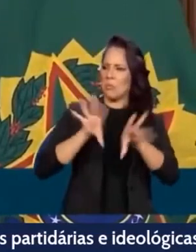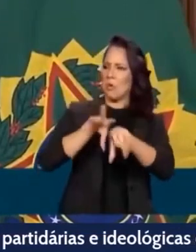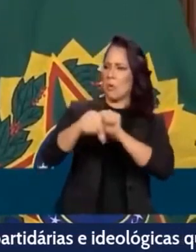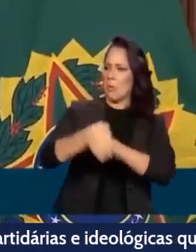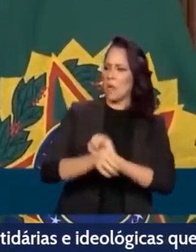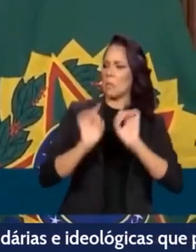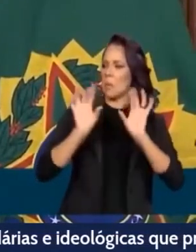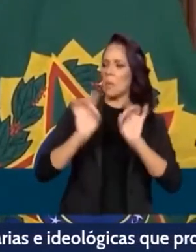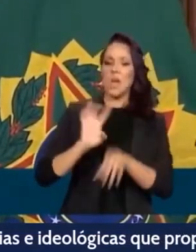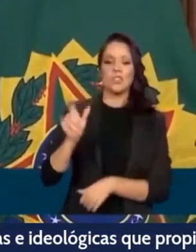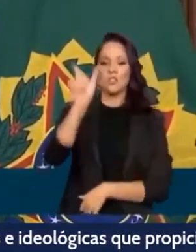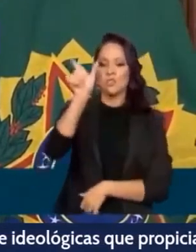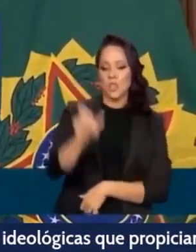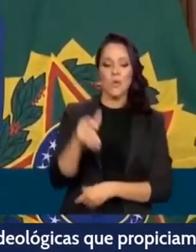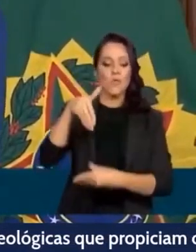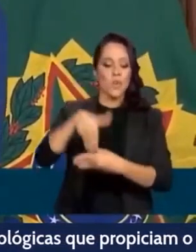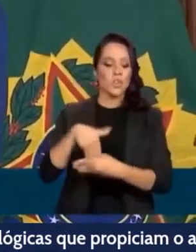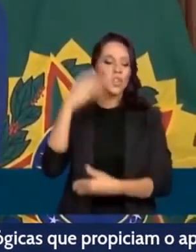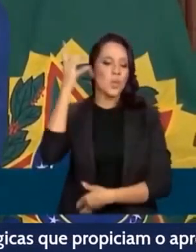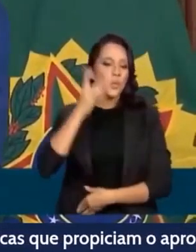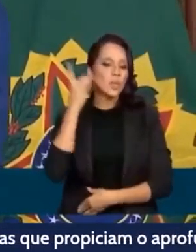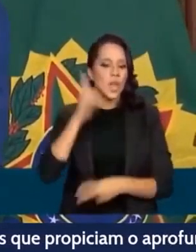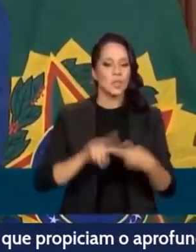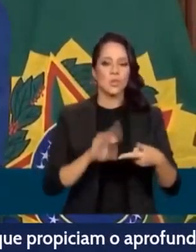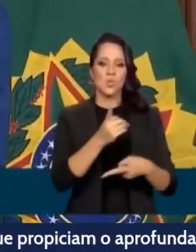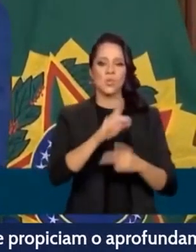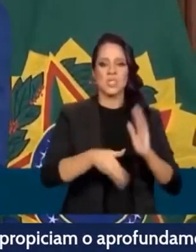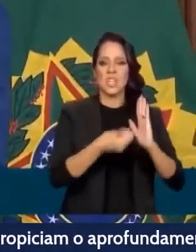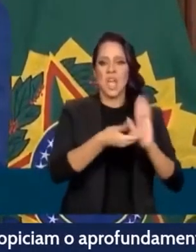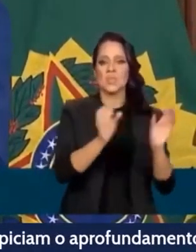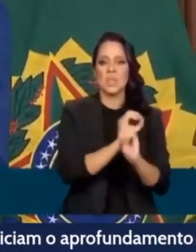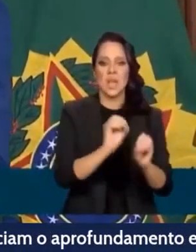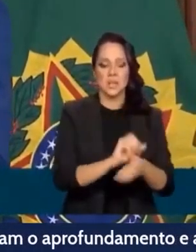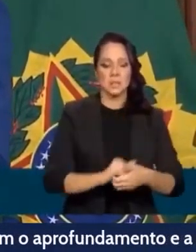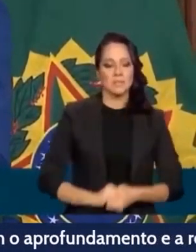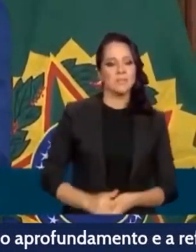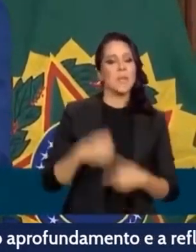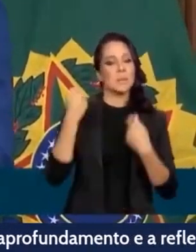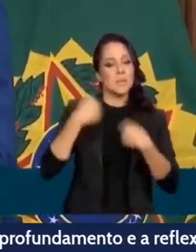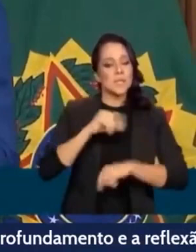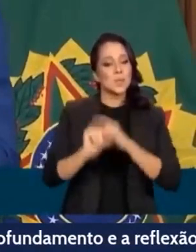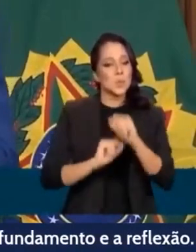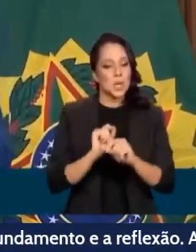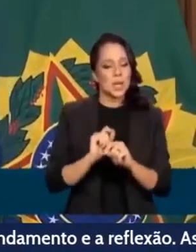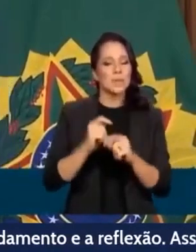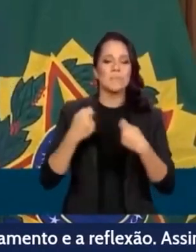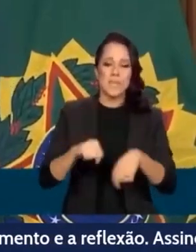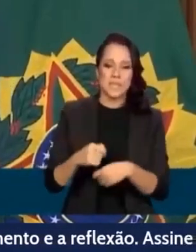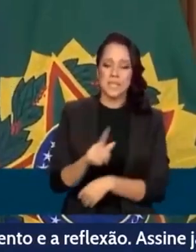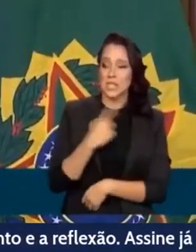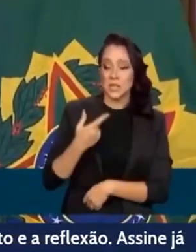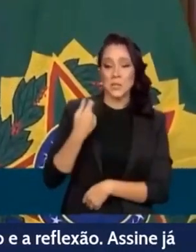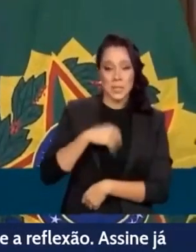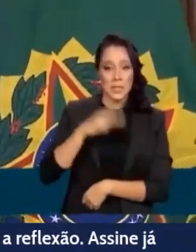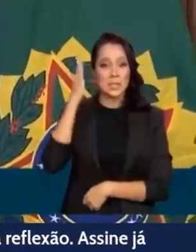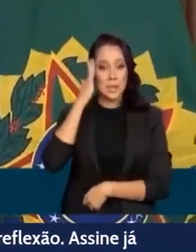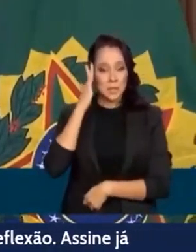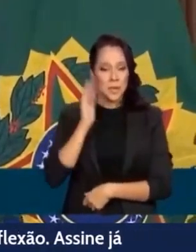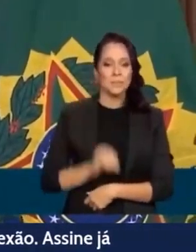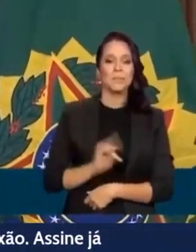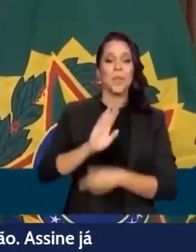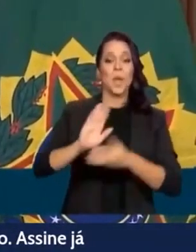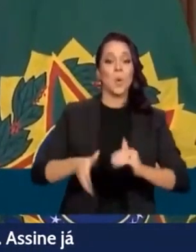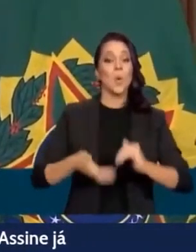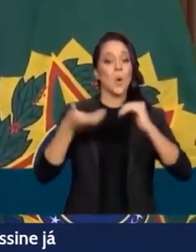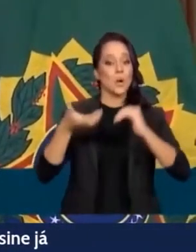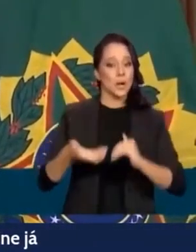e não tem um voto na cama do deputado e no teu Voto no senado é preciso que a gente saiba que é